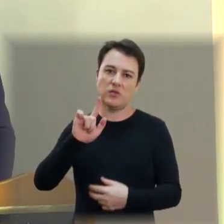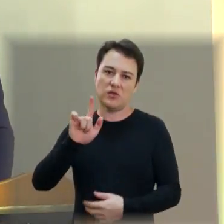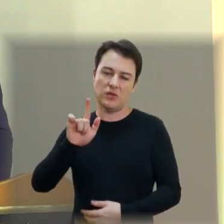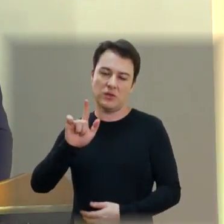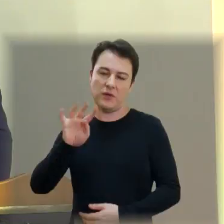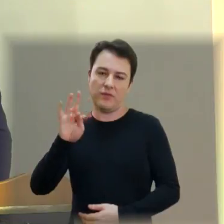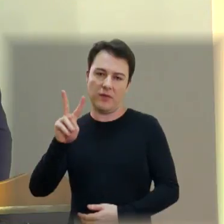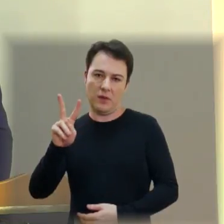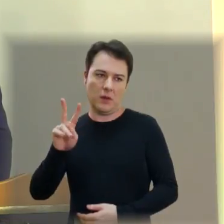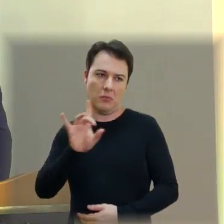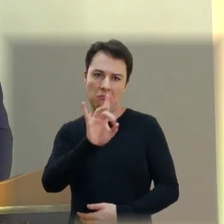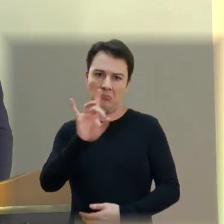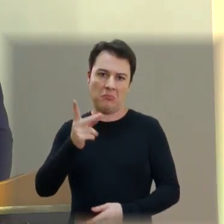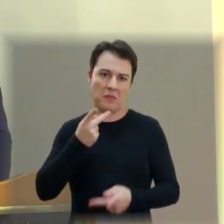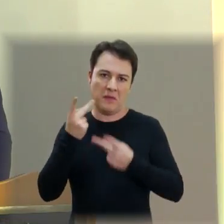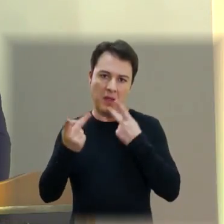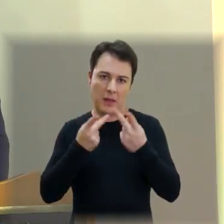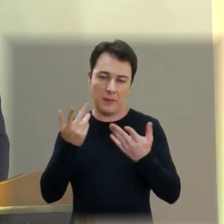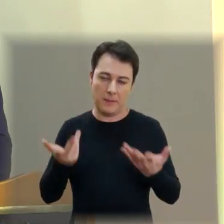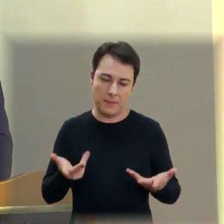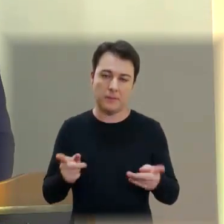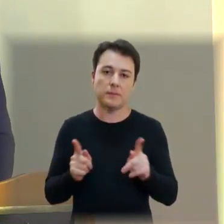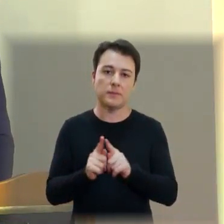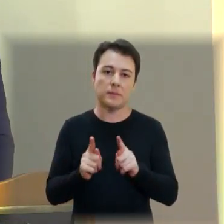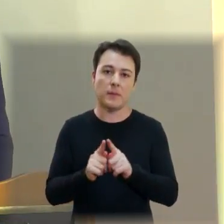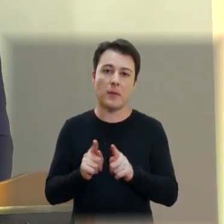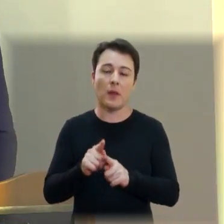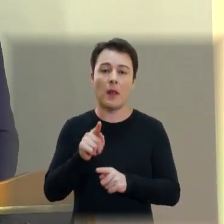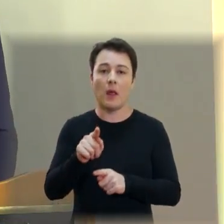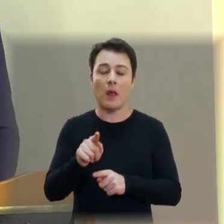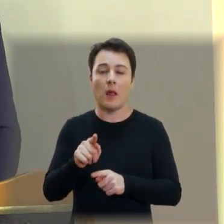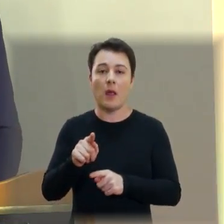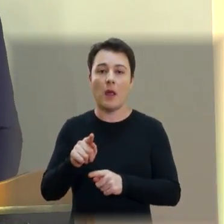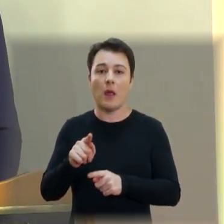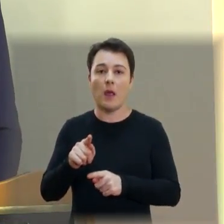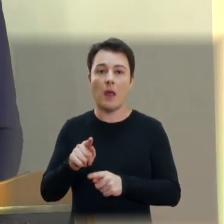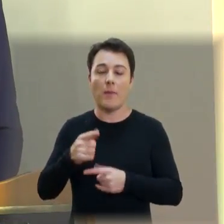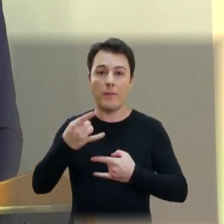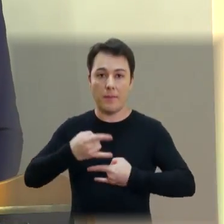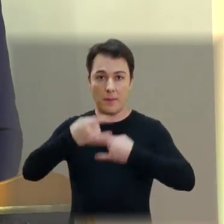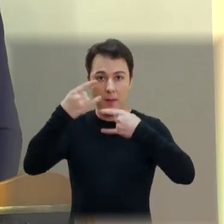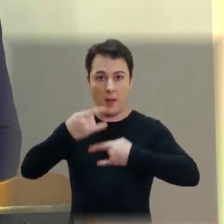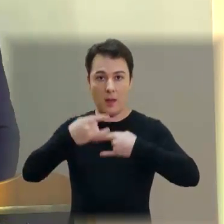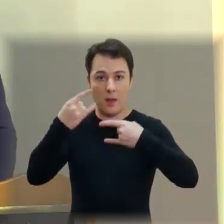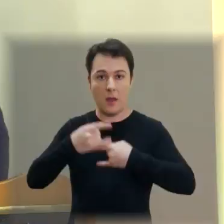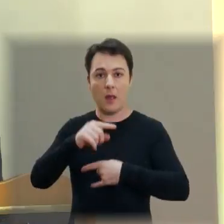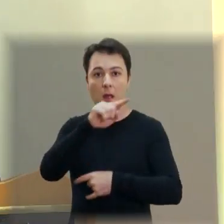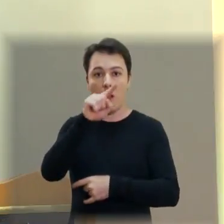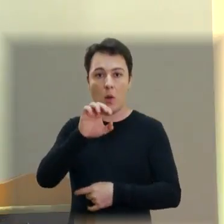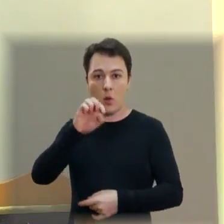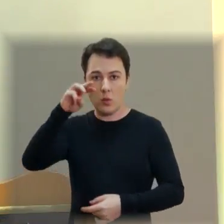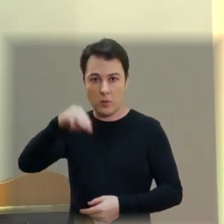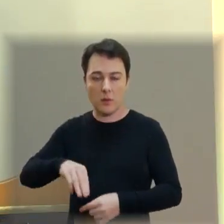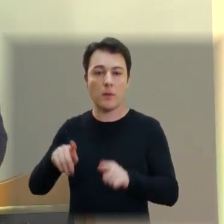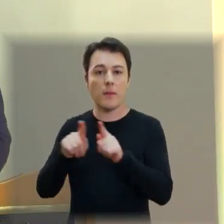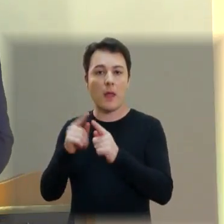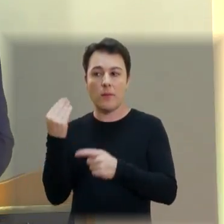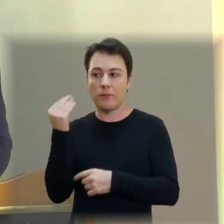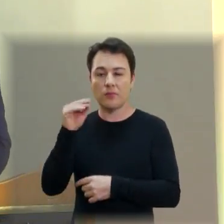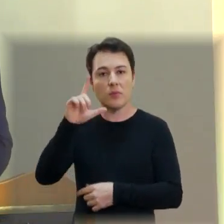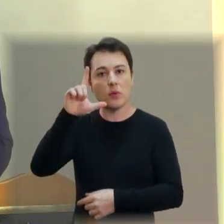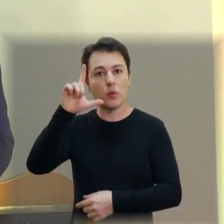fala de um jeito esse nome. Inclusive as do Zoom, a gente gravou e nós colocamos também no Instagram para que todos possam